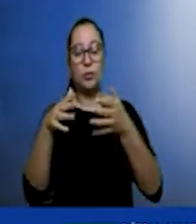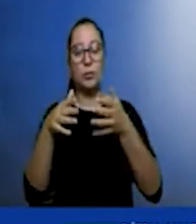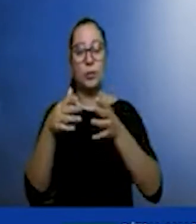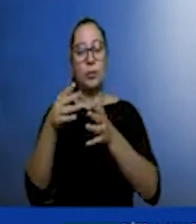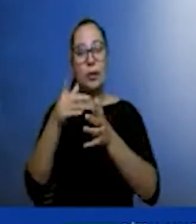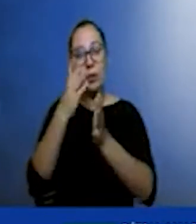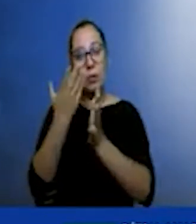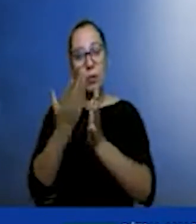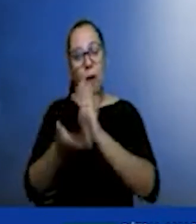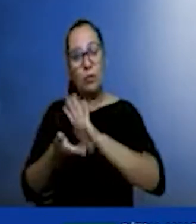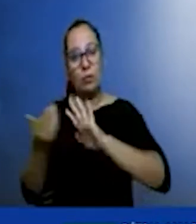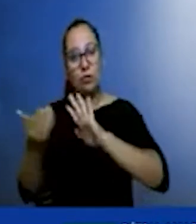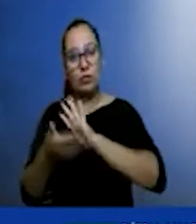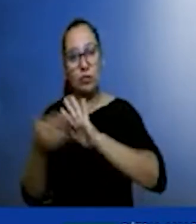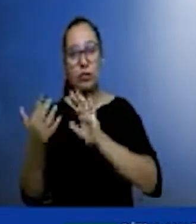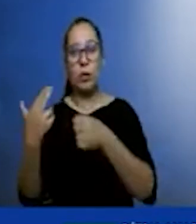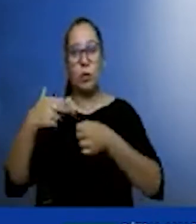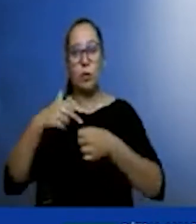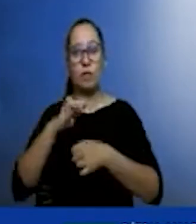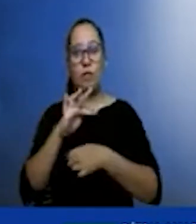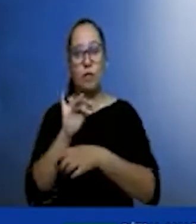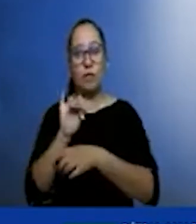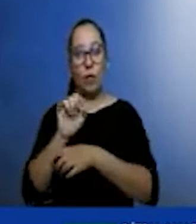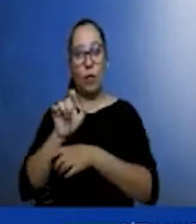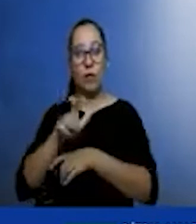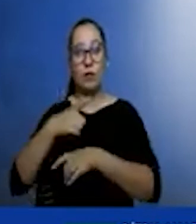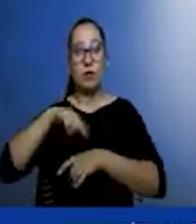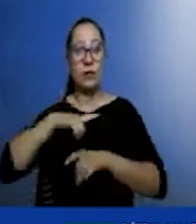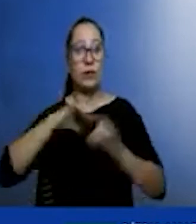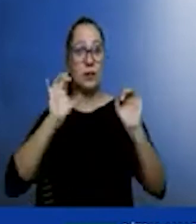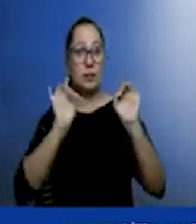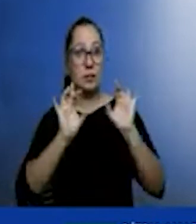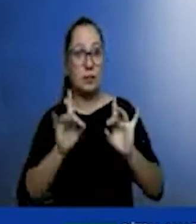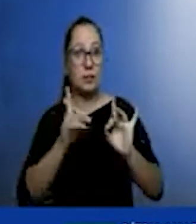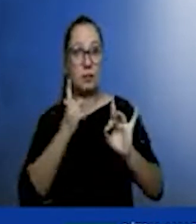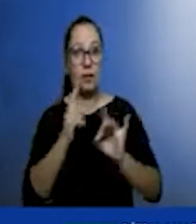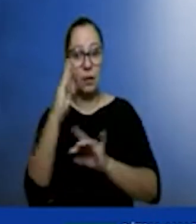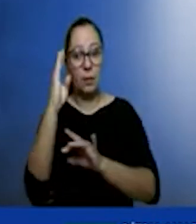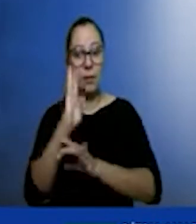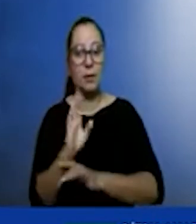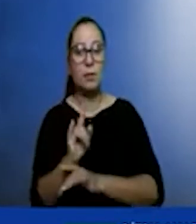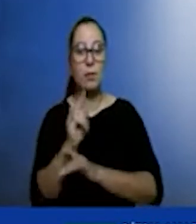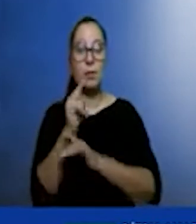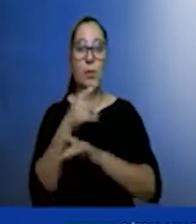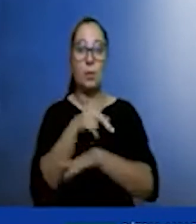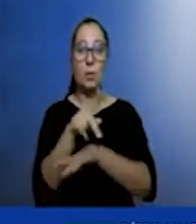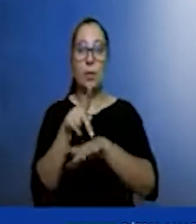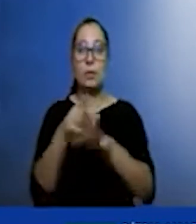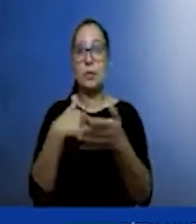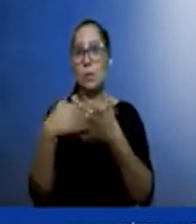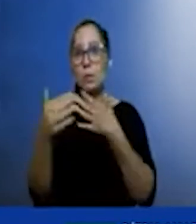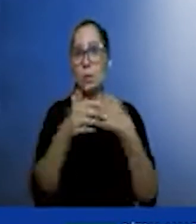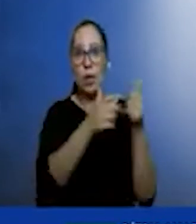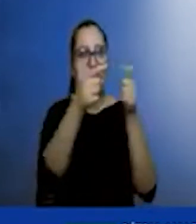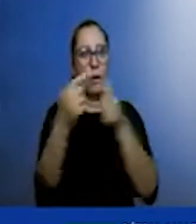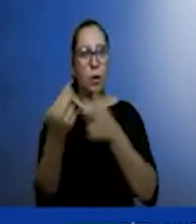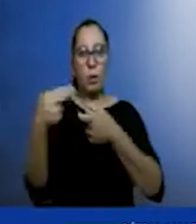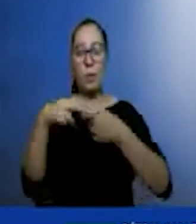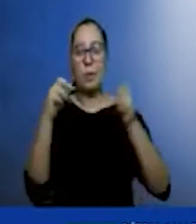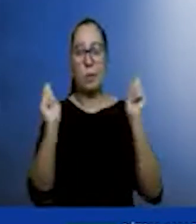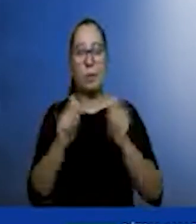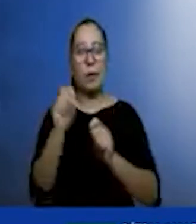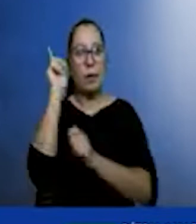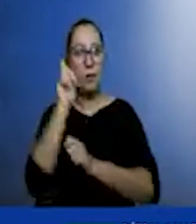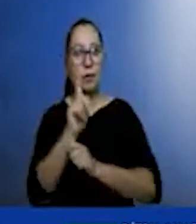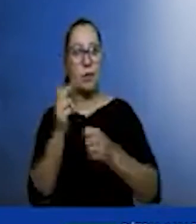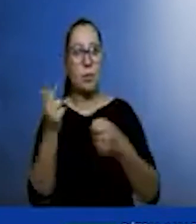tem algumas particularidades que eu sempre falo. O Brasil é um dos únicos países que em qualquer posto de combustível você consegue abastecer seu